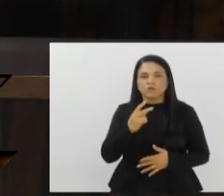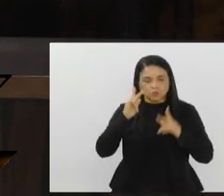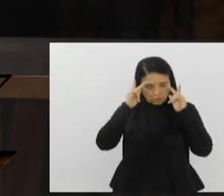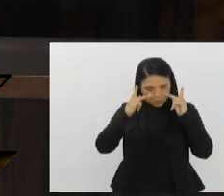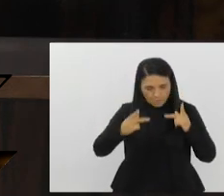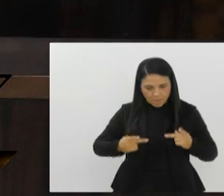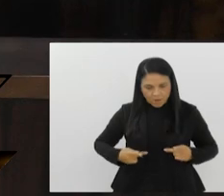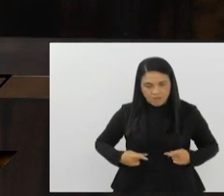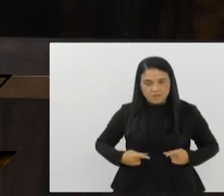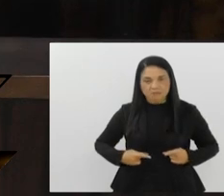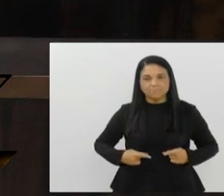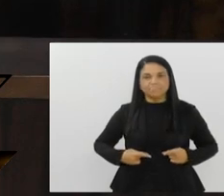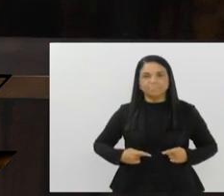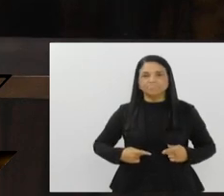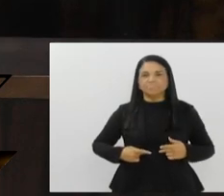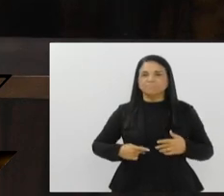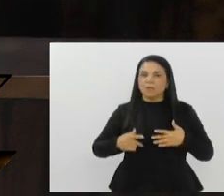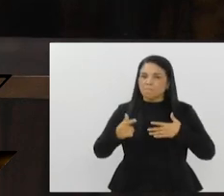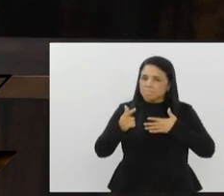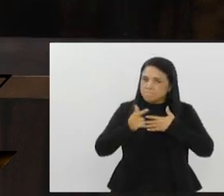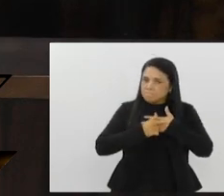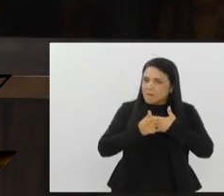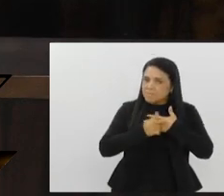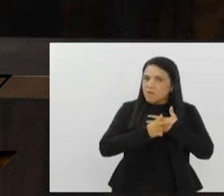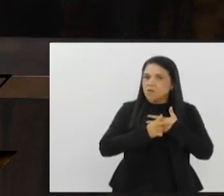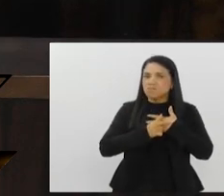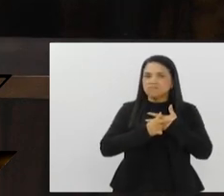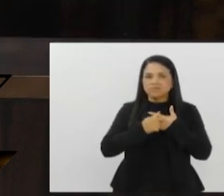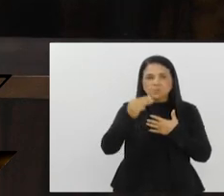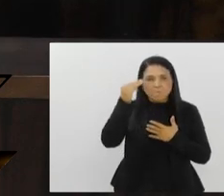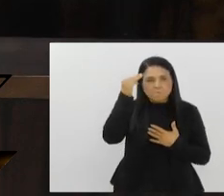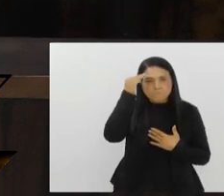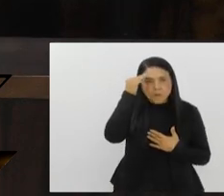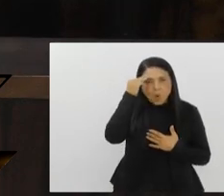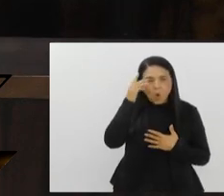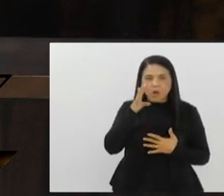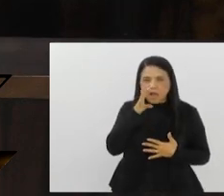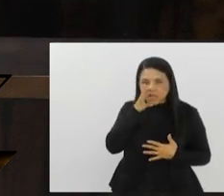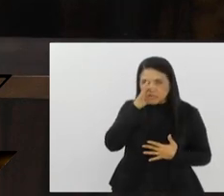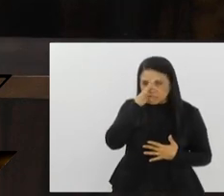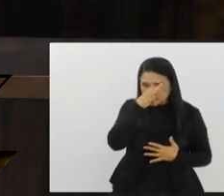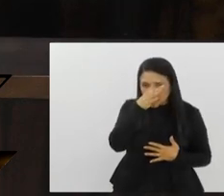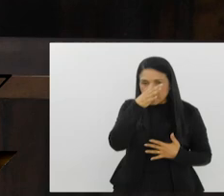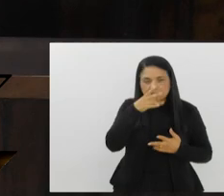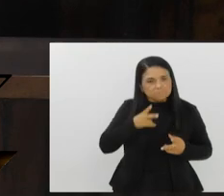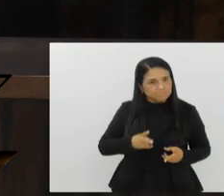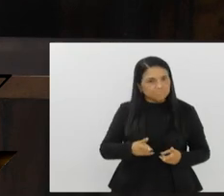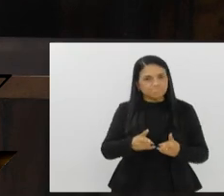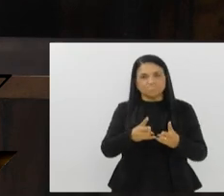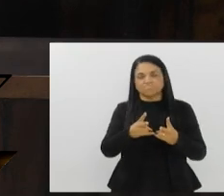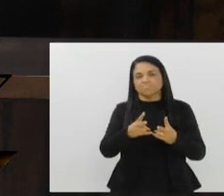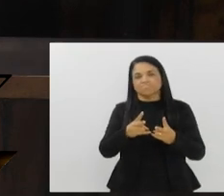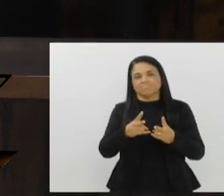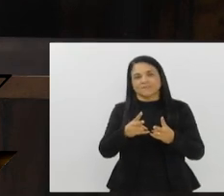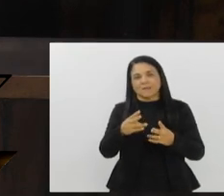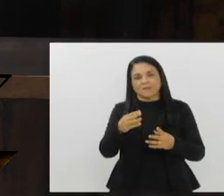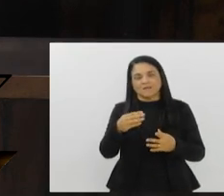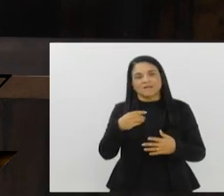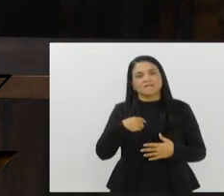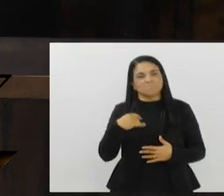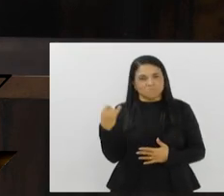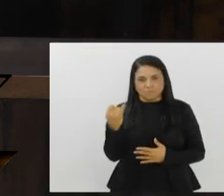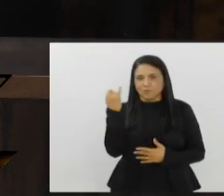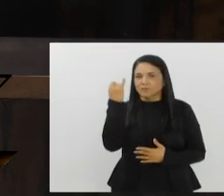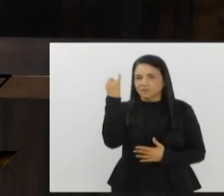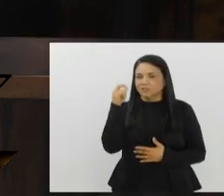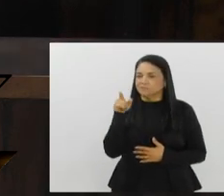memória e de resistência incomensurável coisa que vai ficar para sempre e é realmente muito relevante você